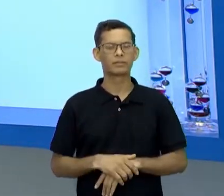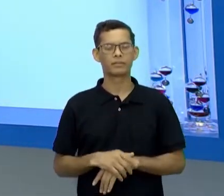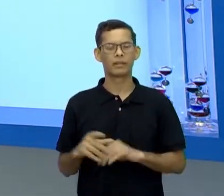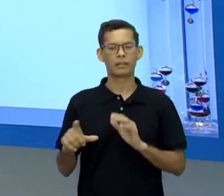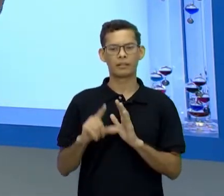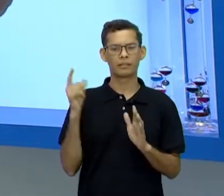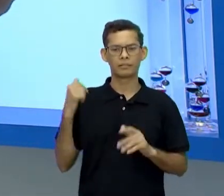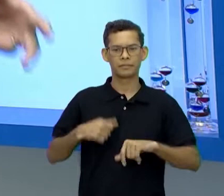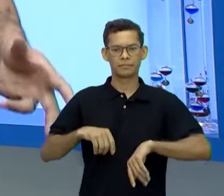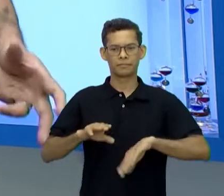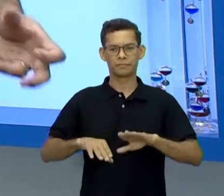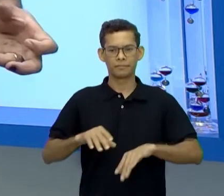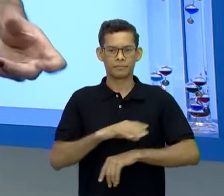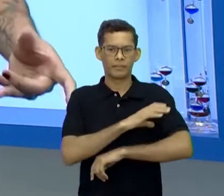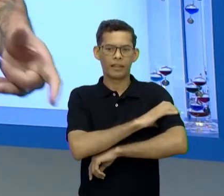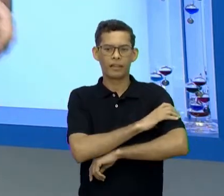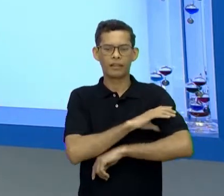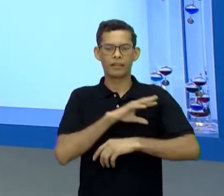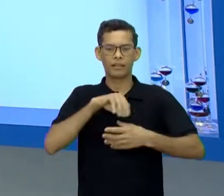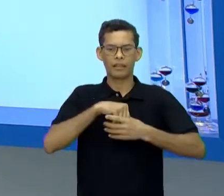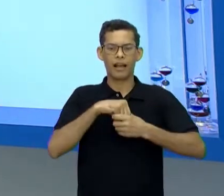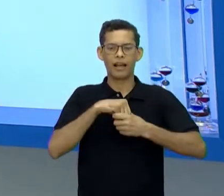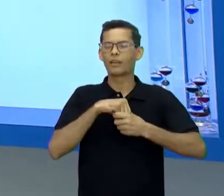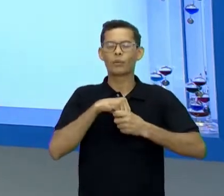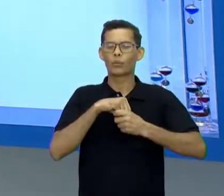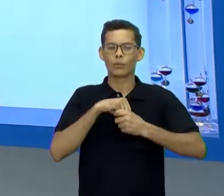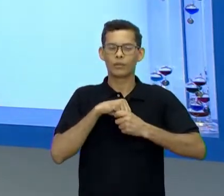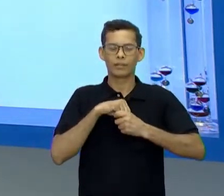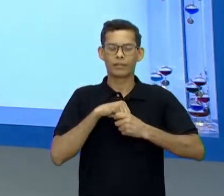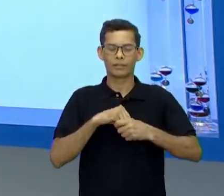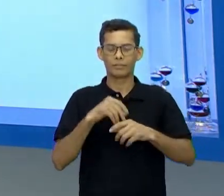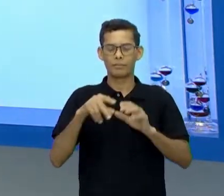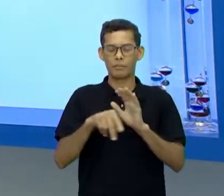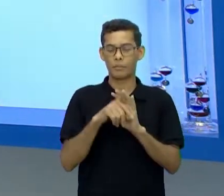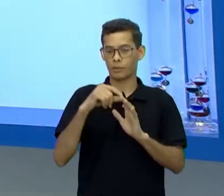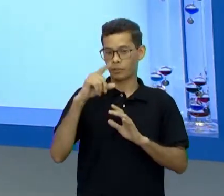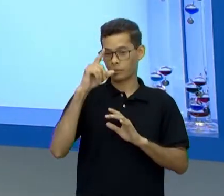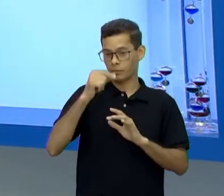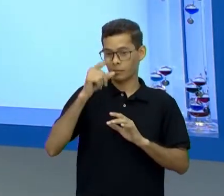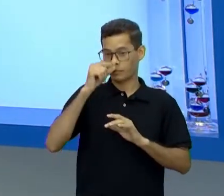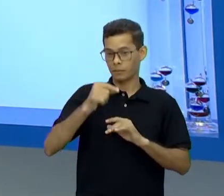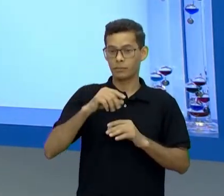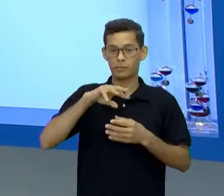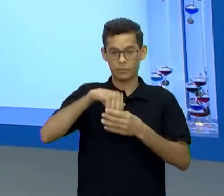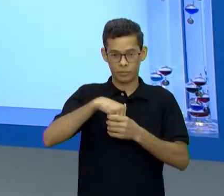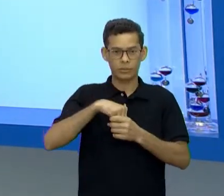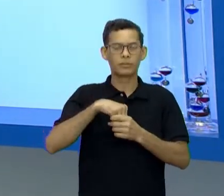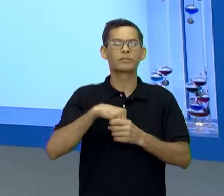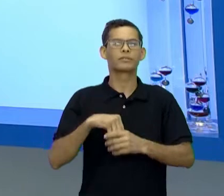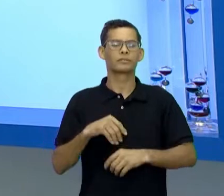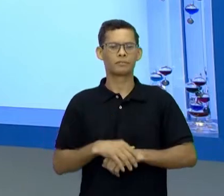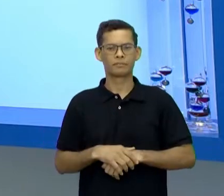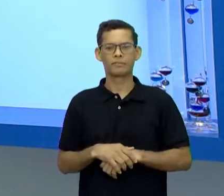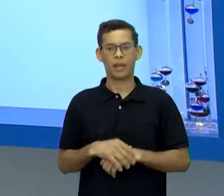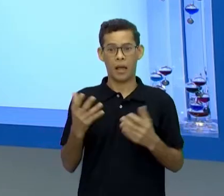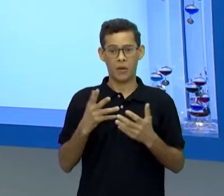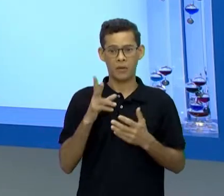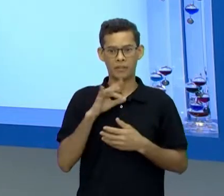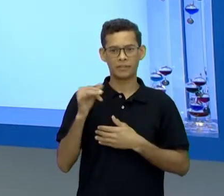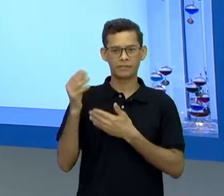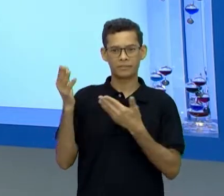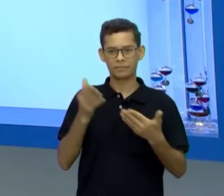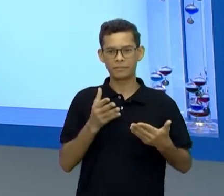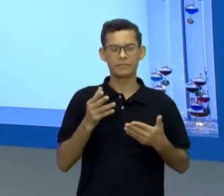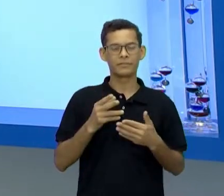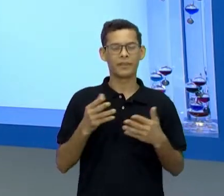bruxaria, do Halloween, e agora ela tá aí encaminhando, né, pro look verão, vem verão, é o look